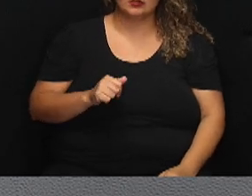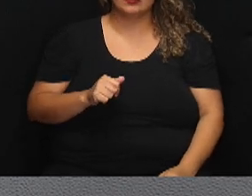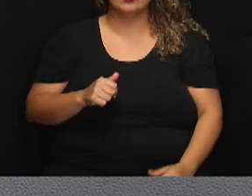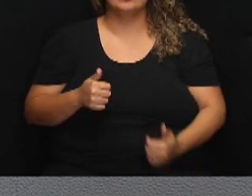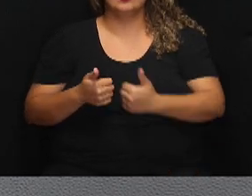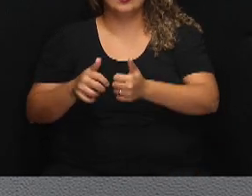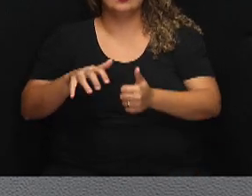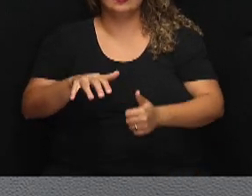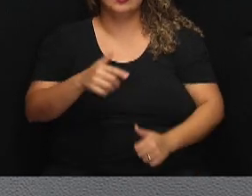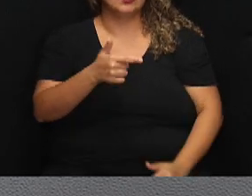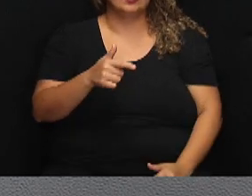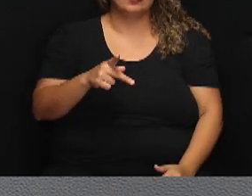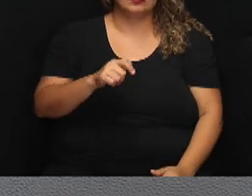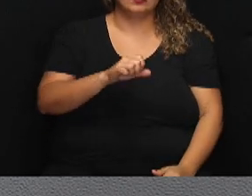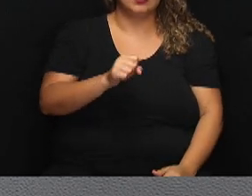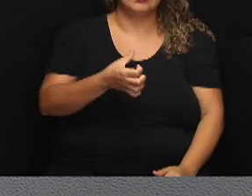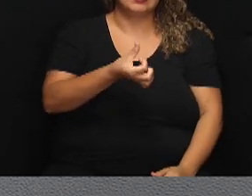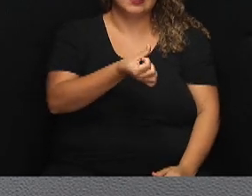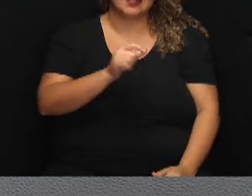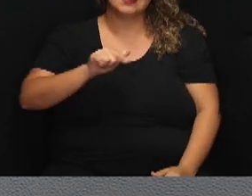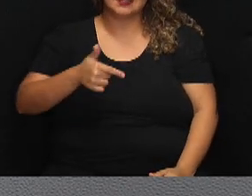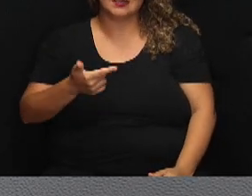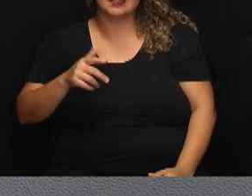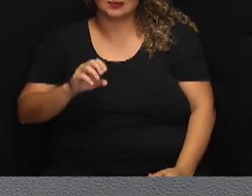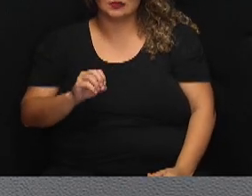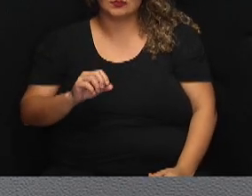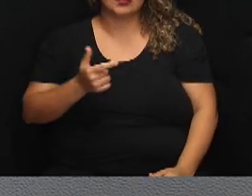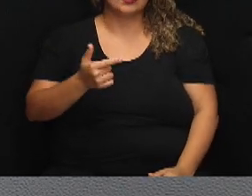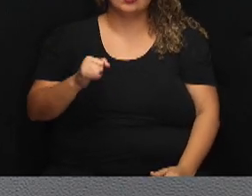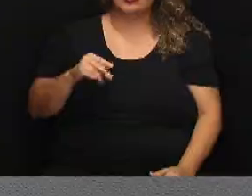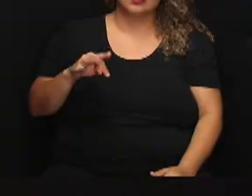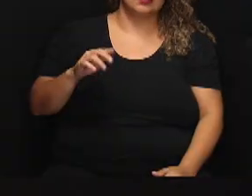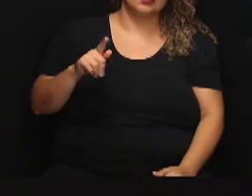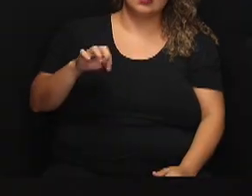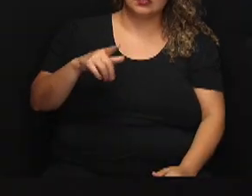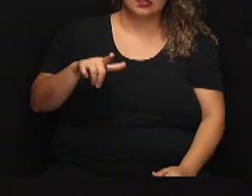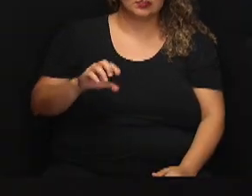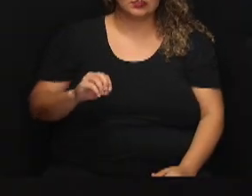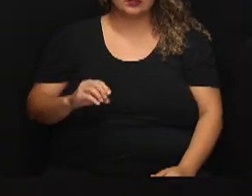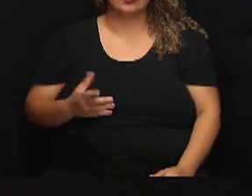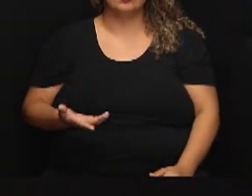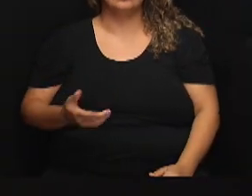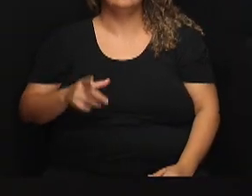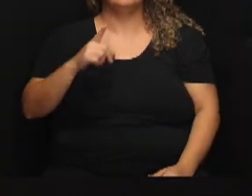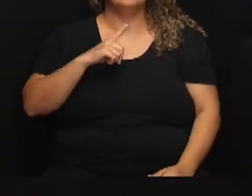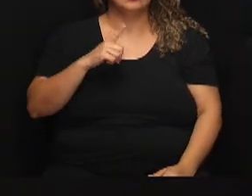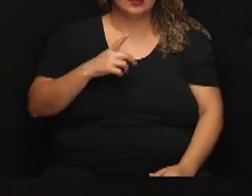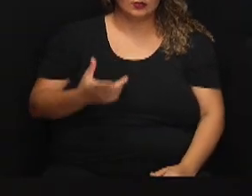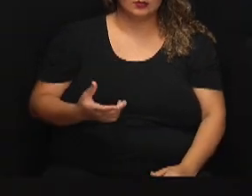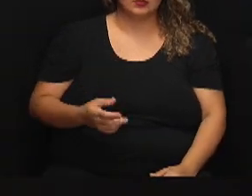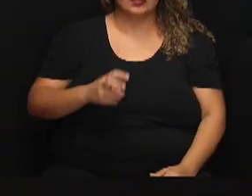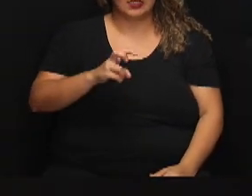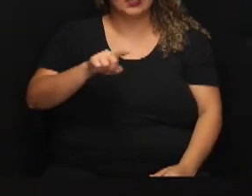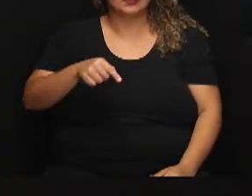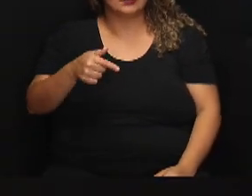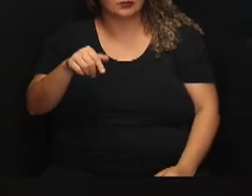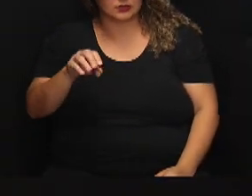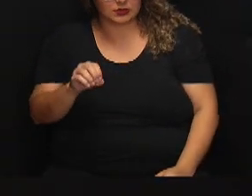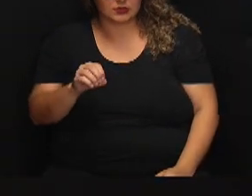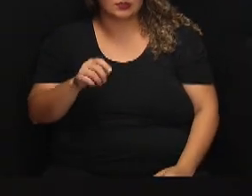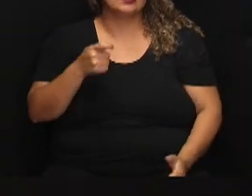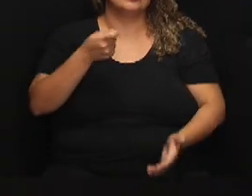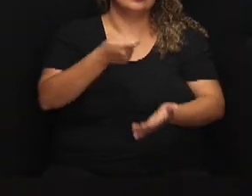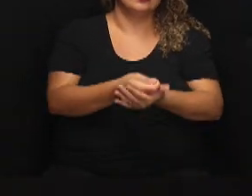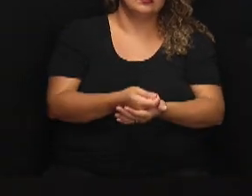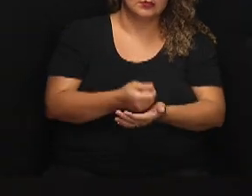quem não tem o passe está R$ 6,20, não tem integração, né? Para aqueles que possuem é R$ 5,70, mas você paga